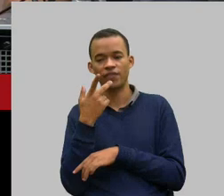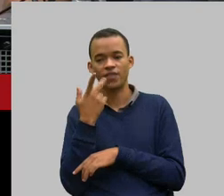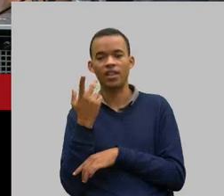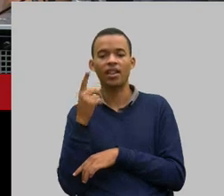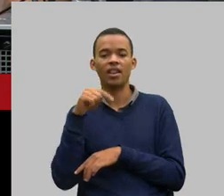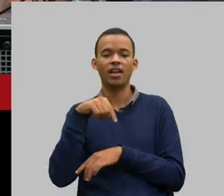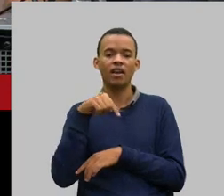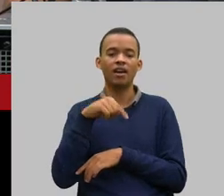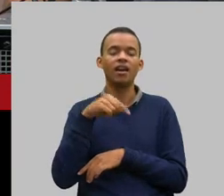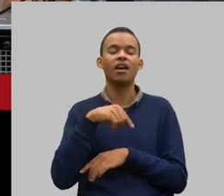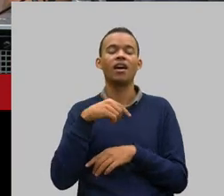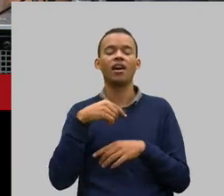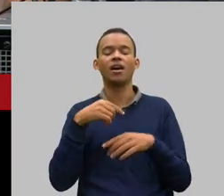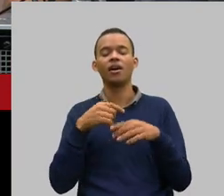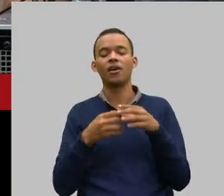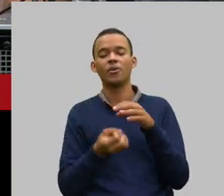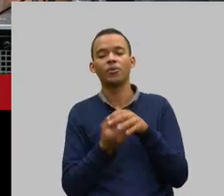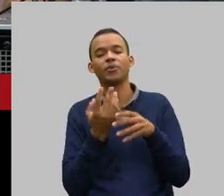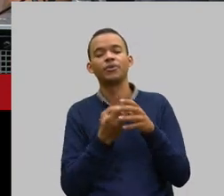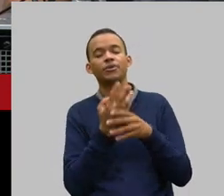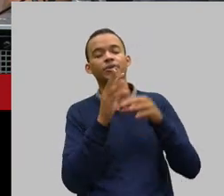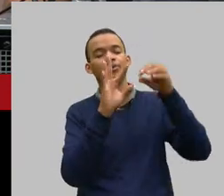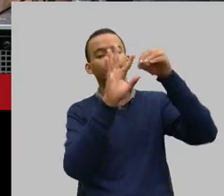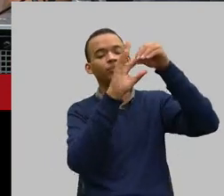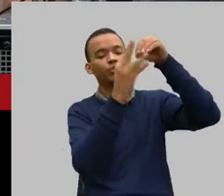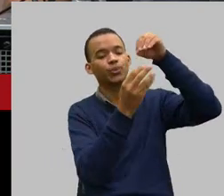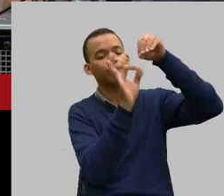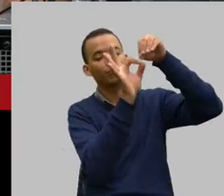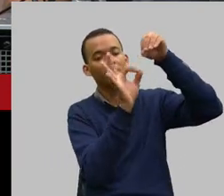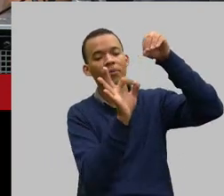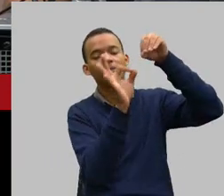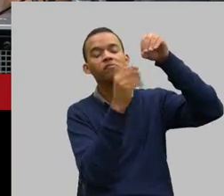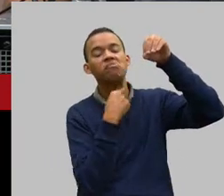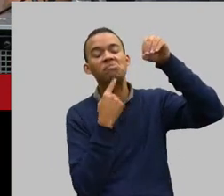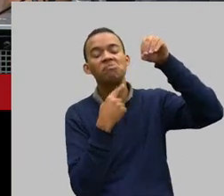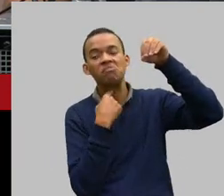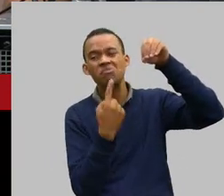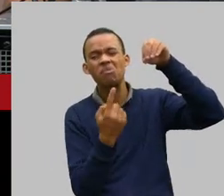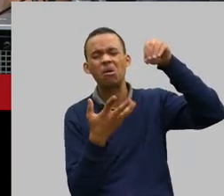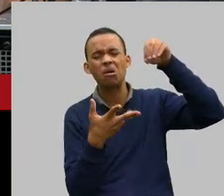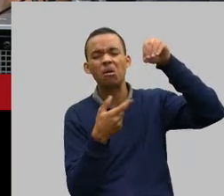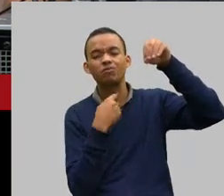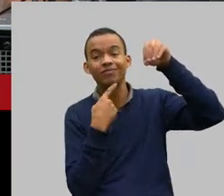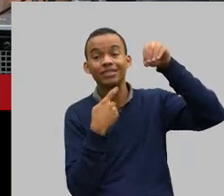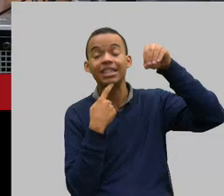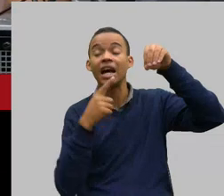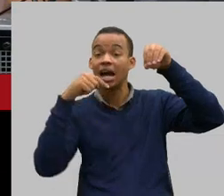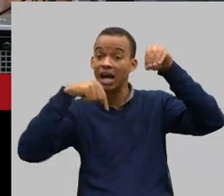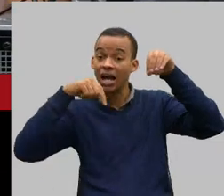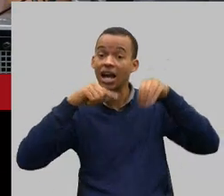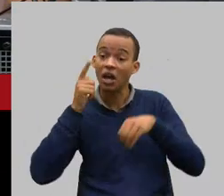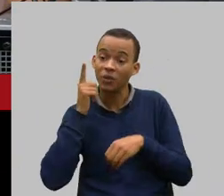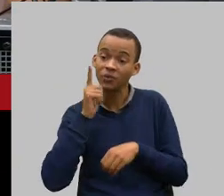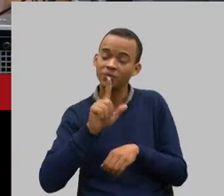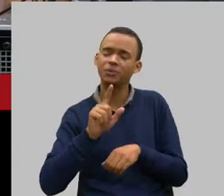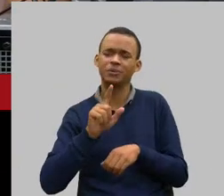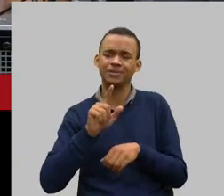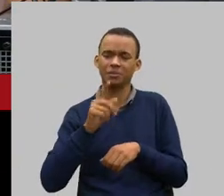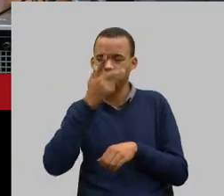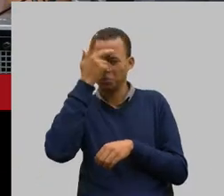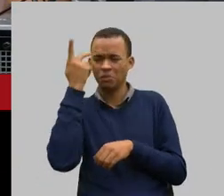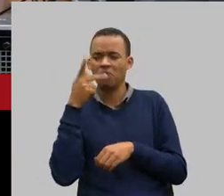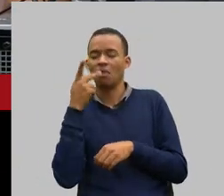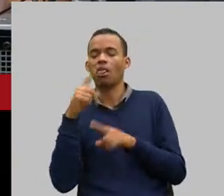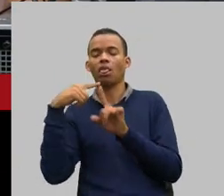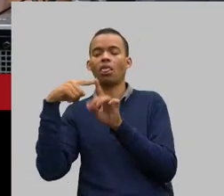de qualidade em Minas Gerais mas aí para amigo foi lá e mostrou que é possível poda dupla tem toda uma uma questão aí que a